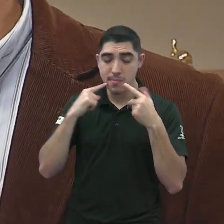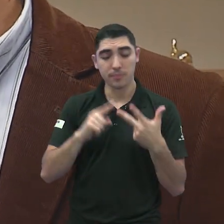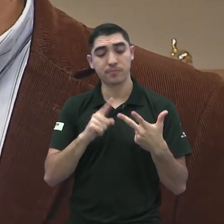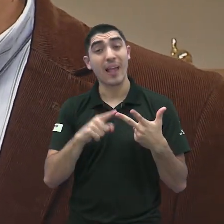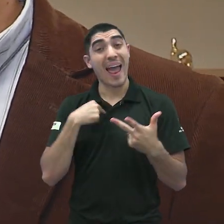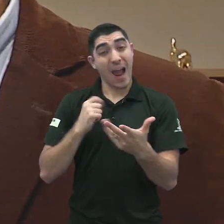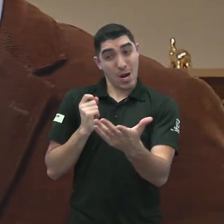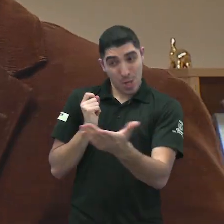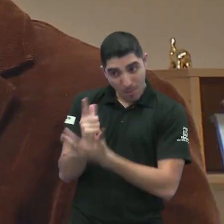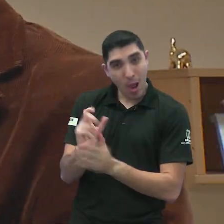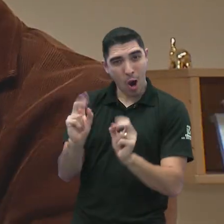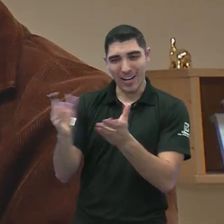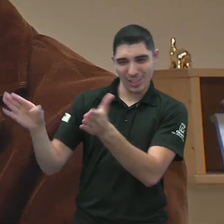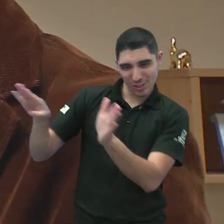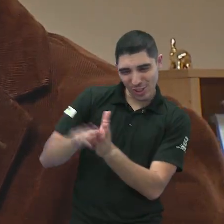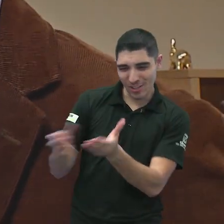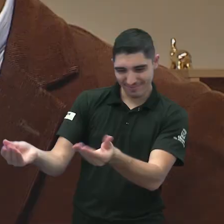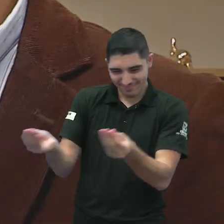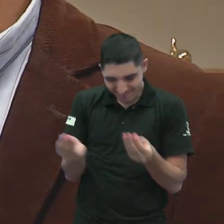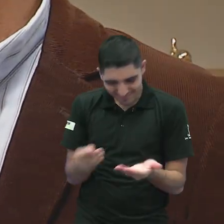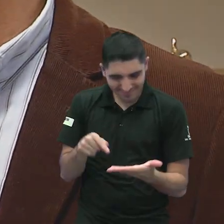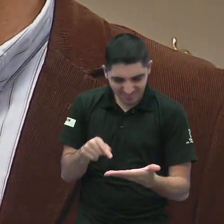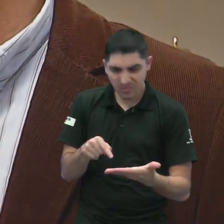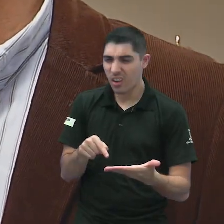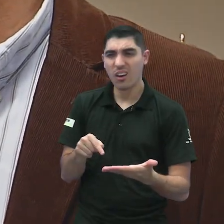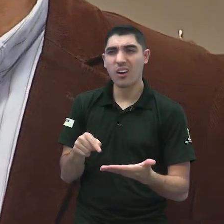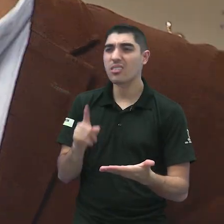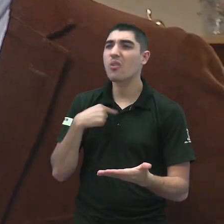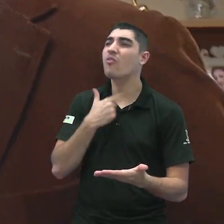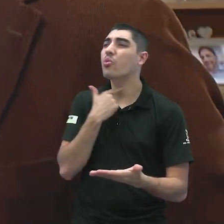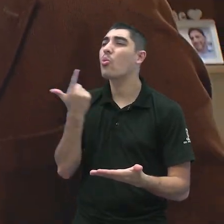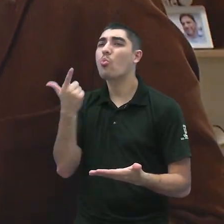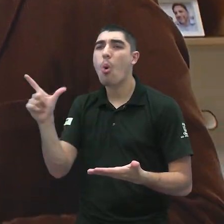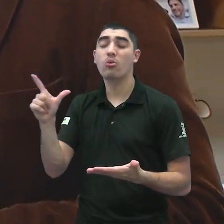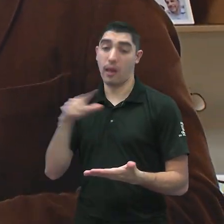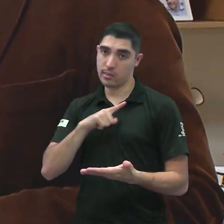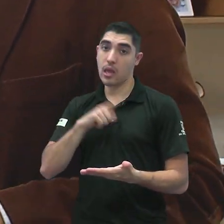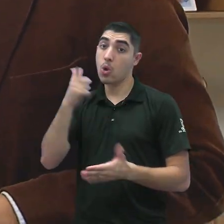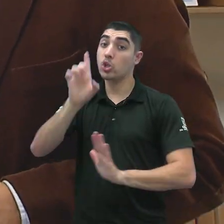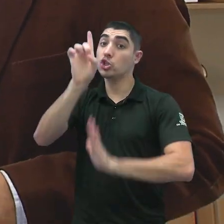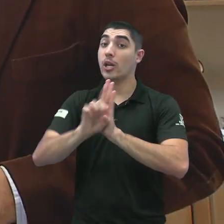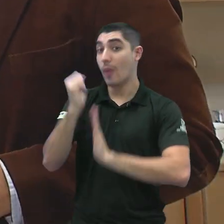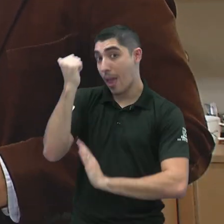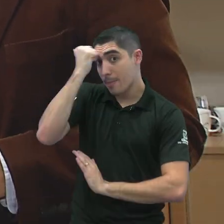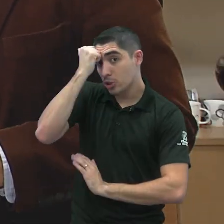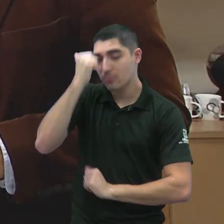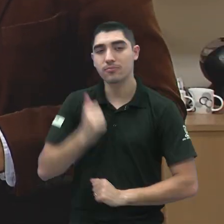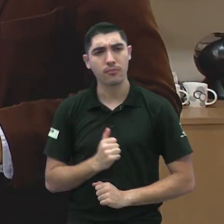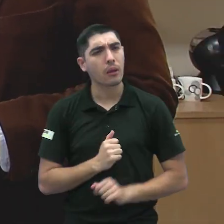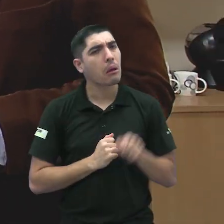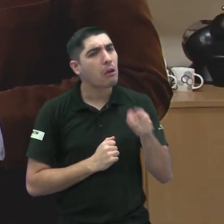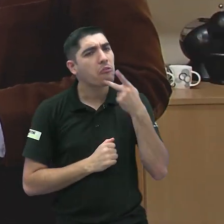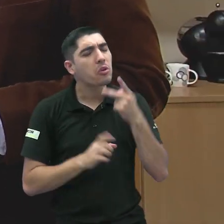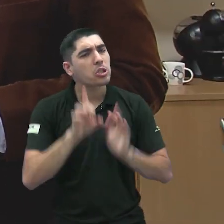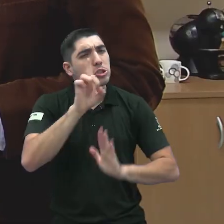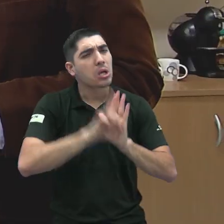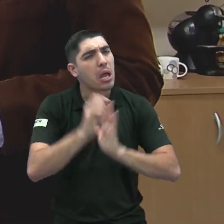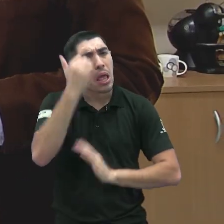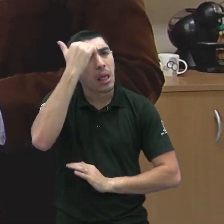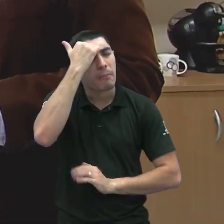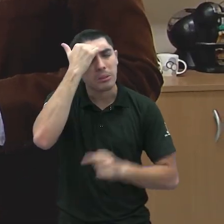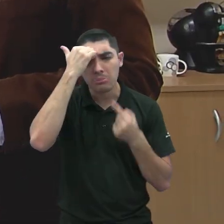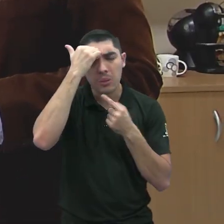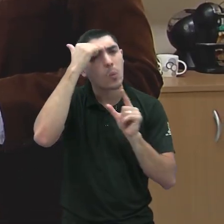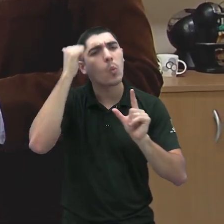queria comprar, e aí tem o direito de arrependimento. E falando sobre o direito de arrependimento, então, que o senhor comentou, como